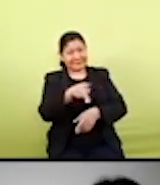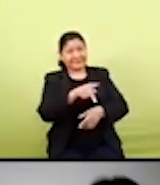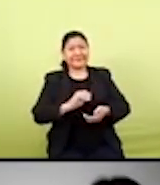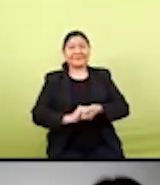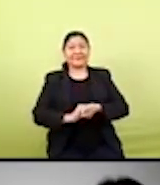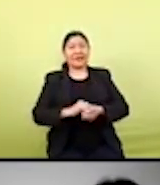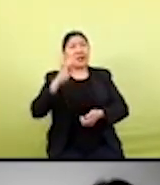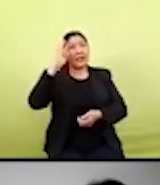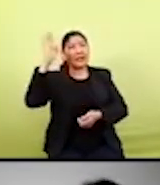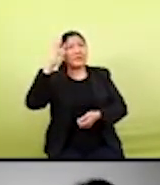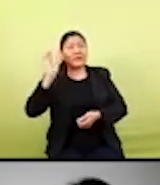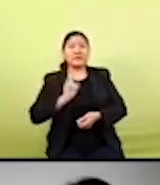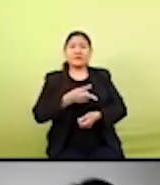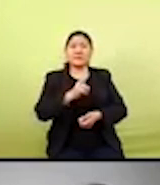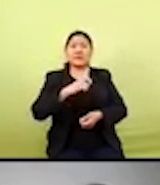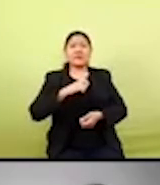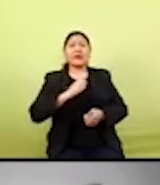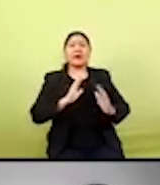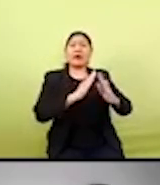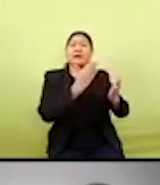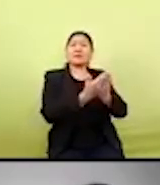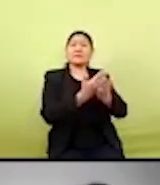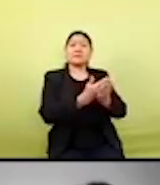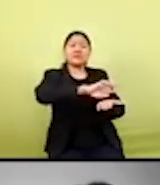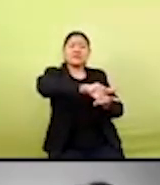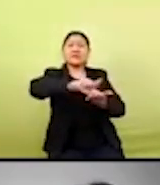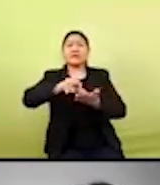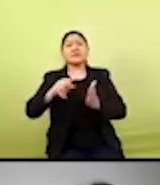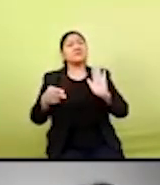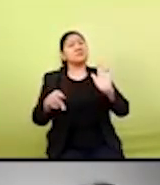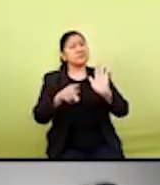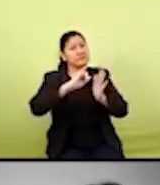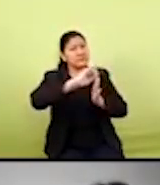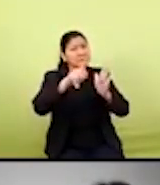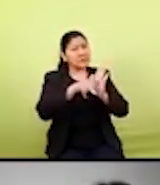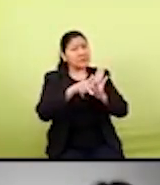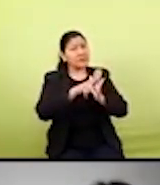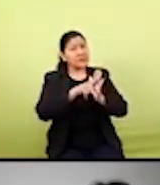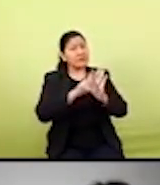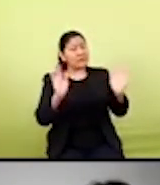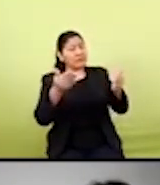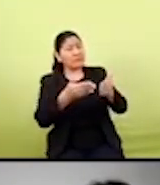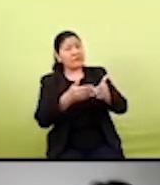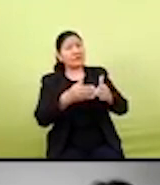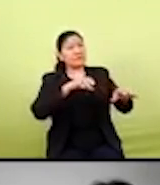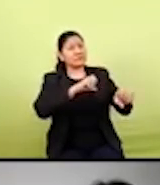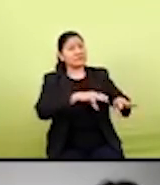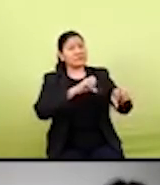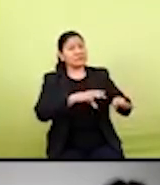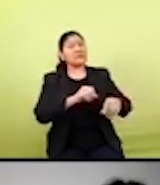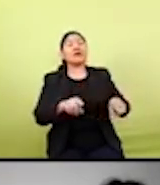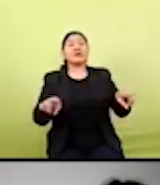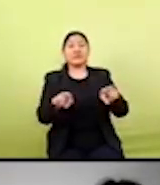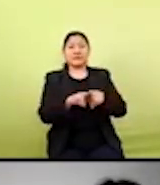Lembrando, né, que a SEMU, ela já tem vários projetos aí voltados para a educação, né, fora esse trabalho com a reflexão pedagógica.